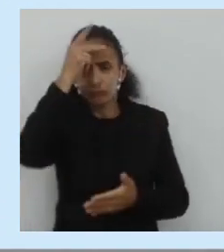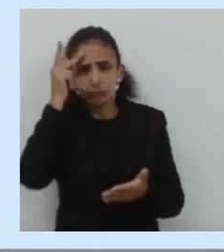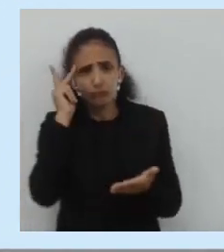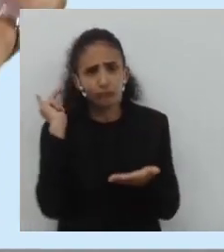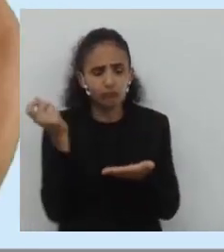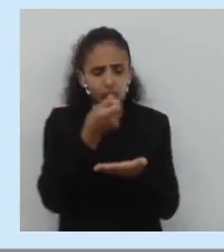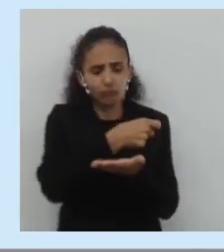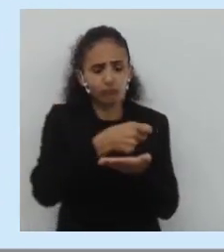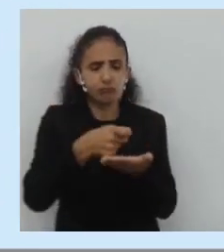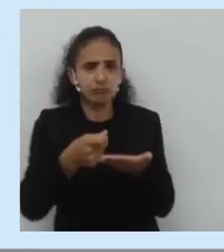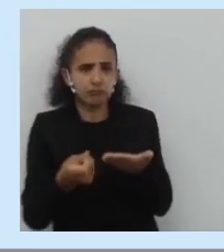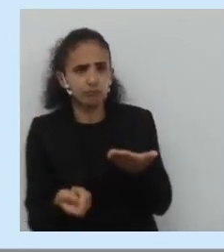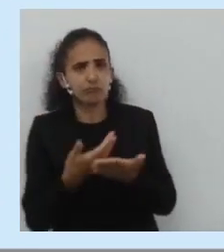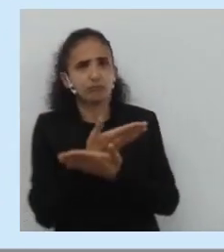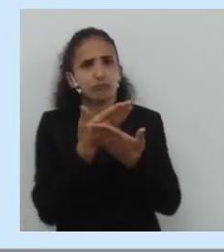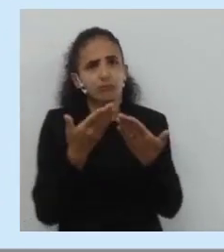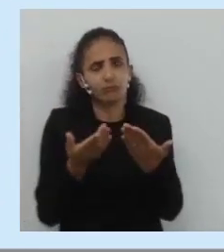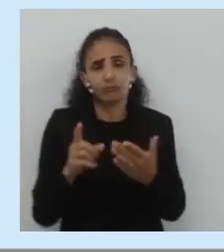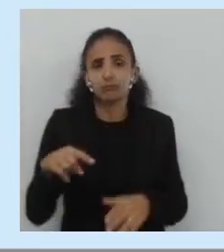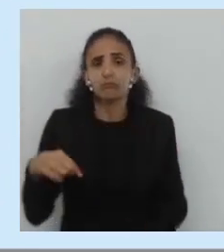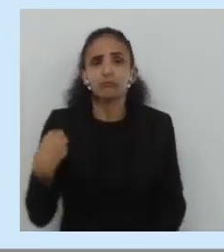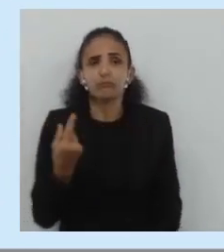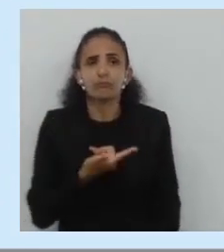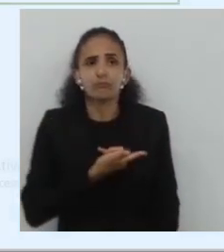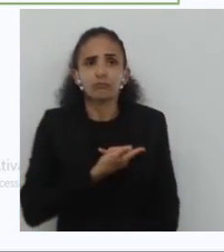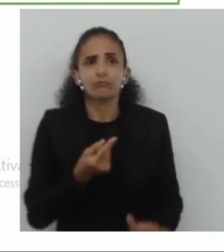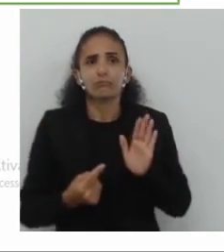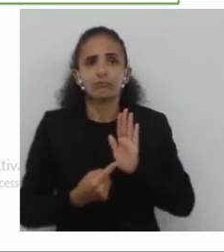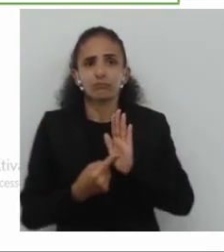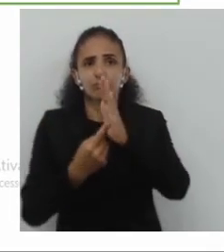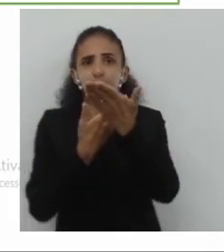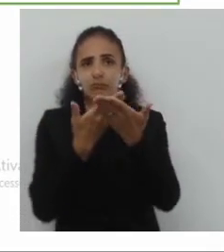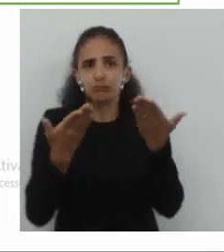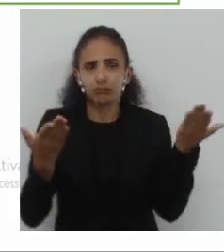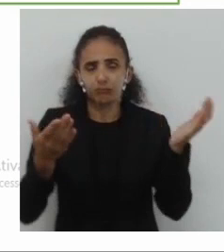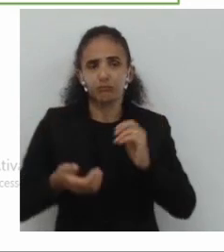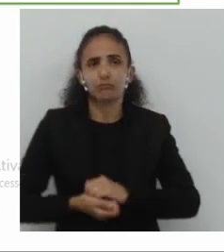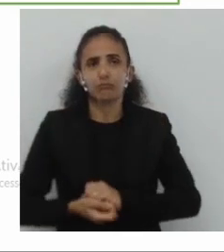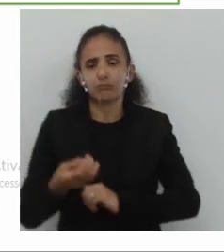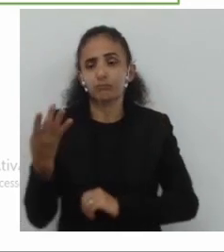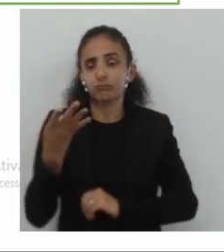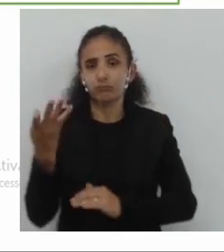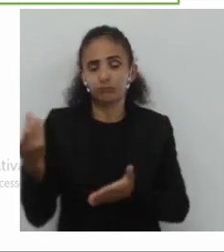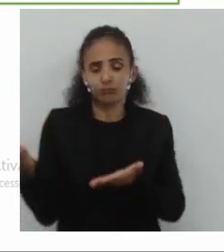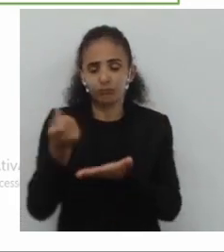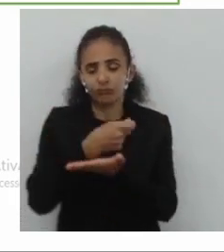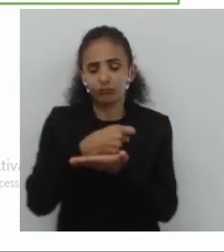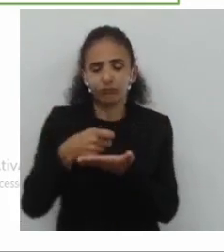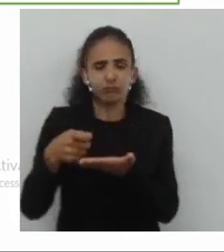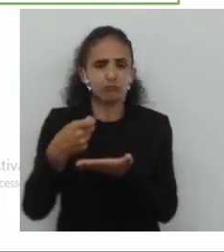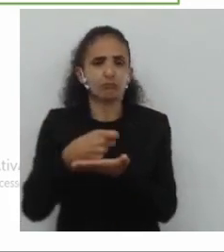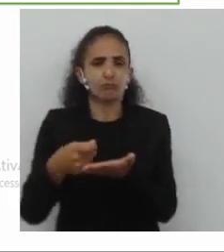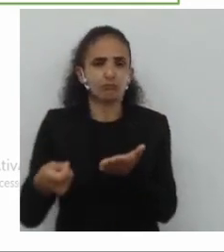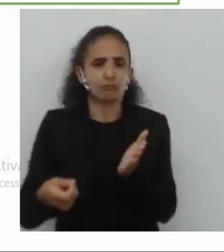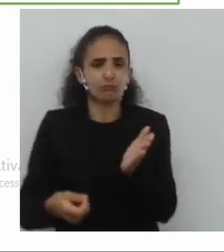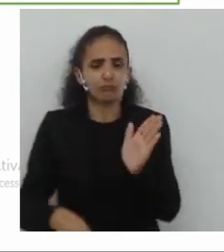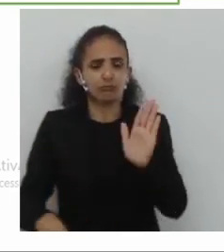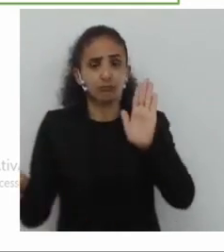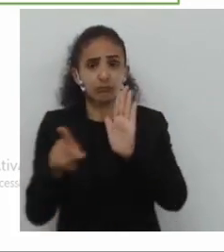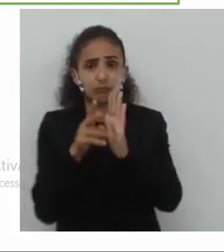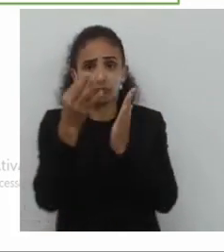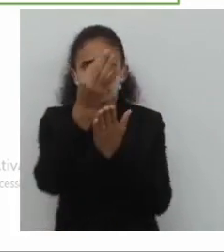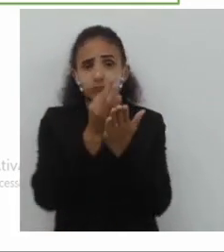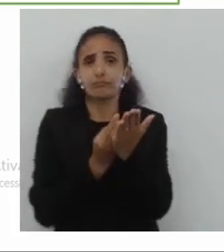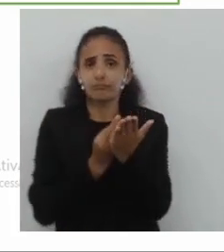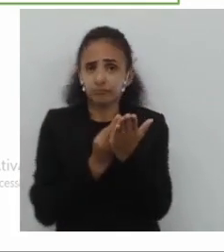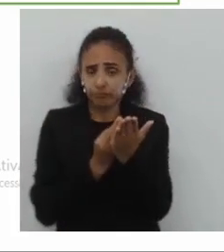do texto. Vamos ver aqui. Nós temos na tela a seguinte questão. E quarto, tomar notas do próprio texto. É